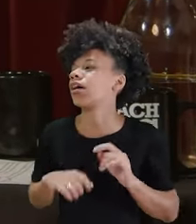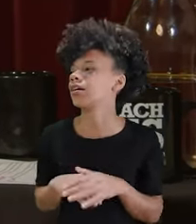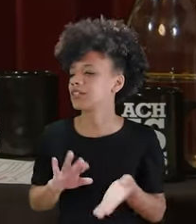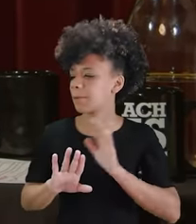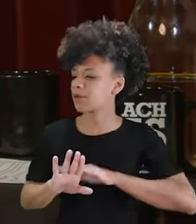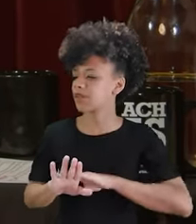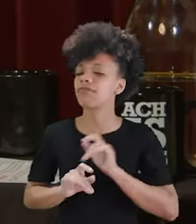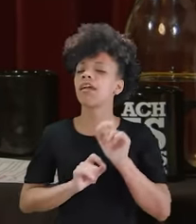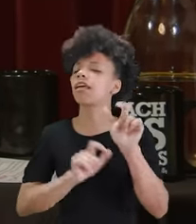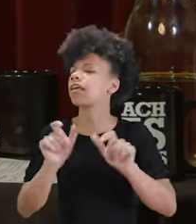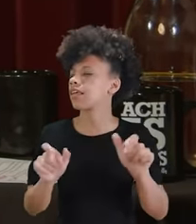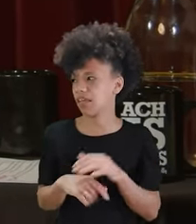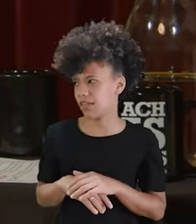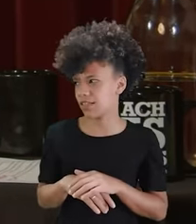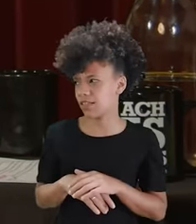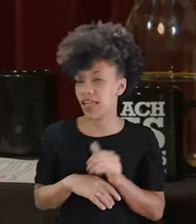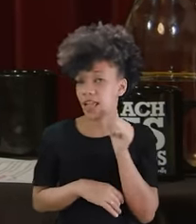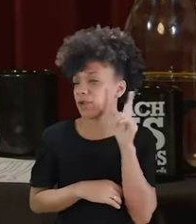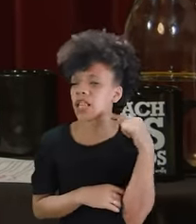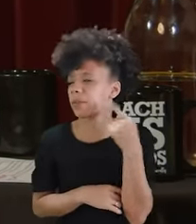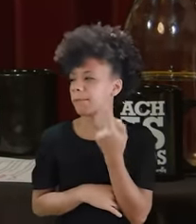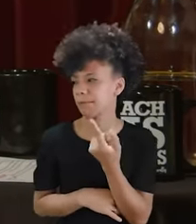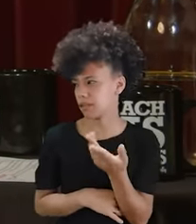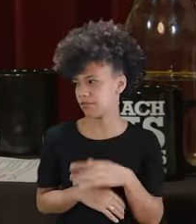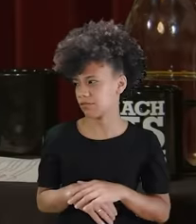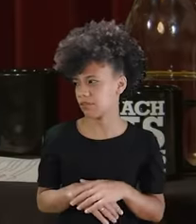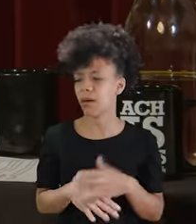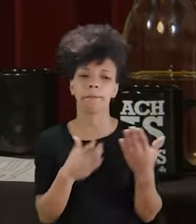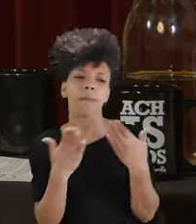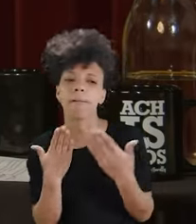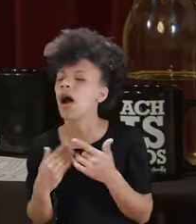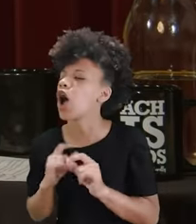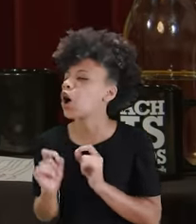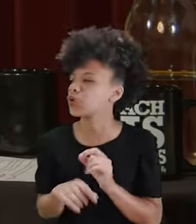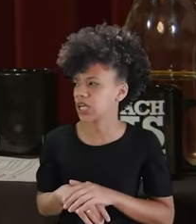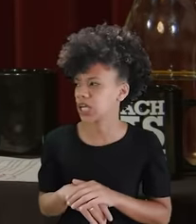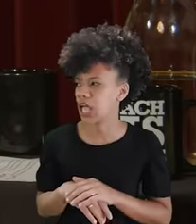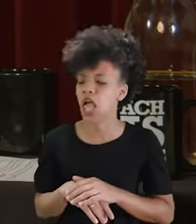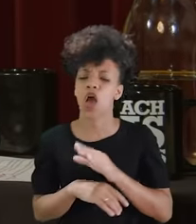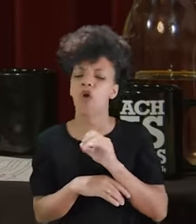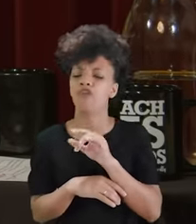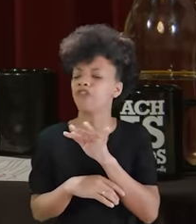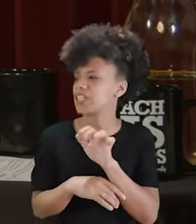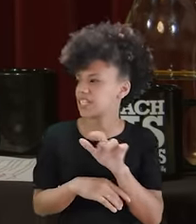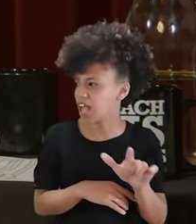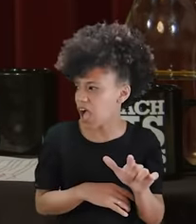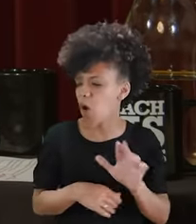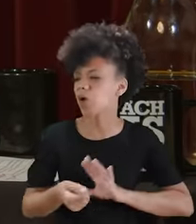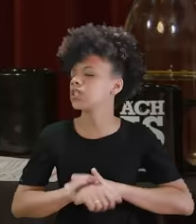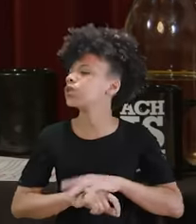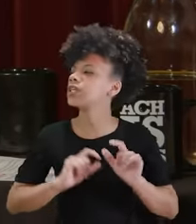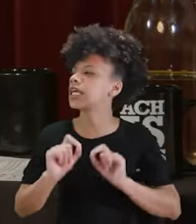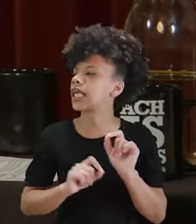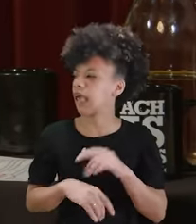há por trás assim quem são esses caras que as mulheres piram geralmente que você vai ter pa é o que é oficial